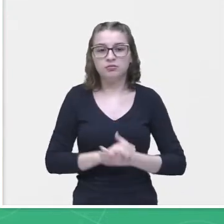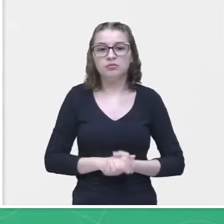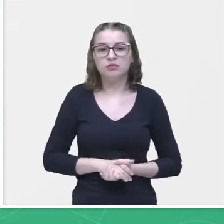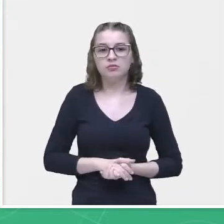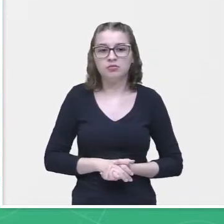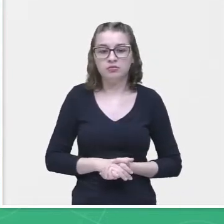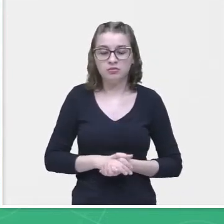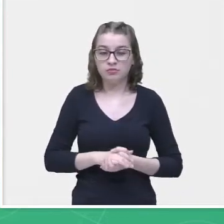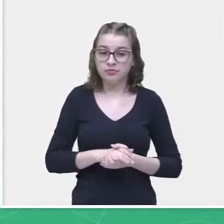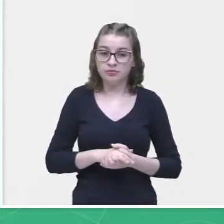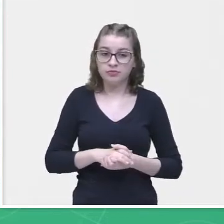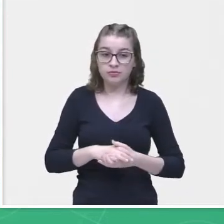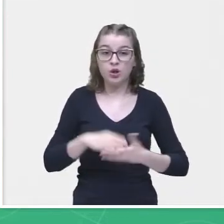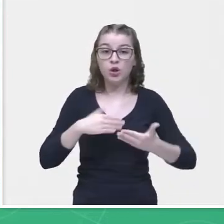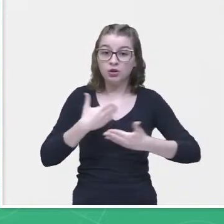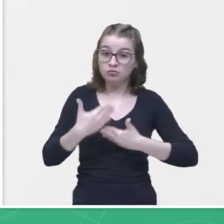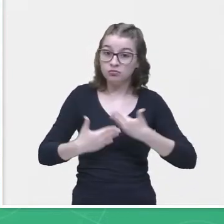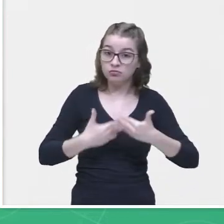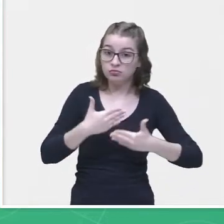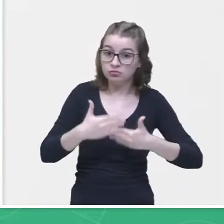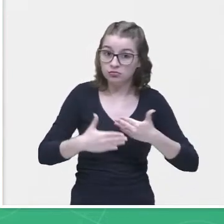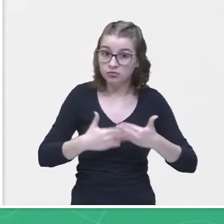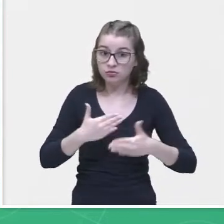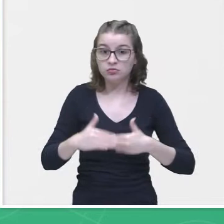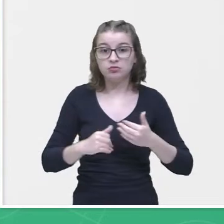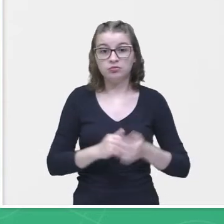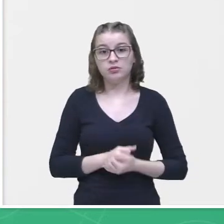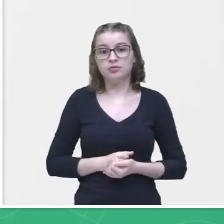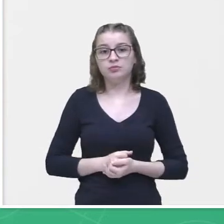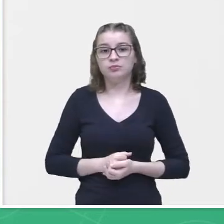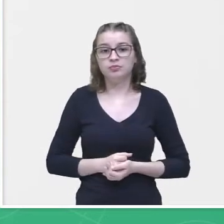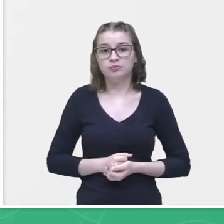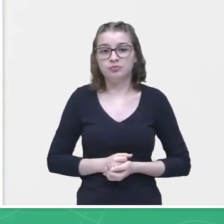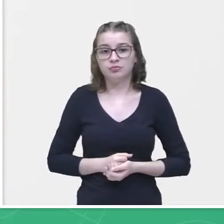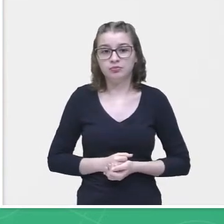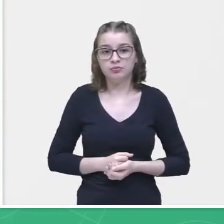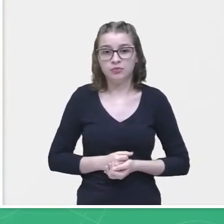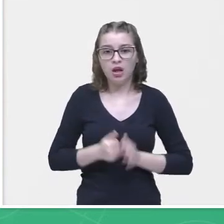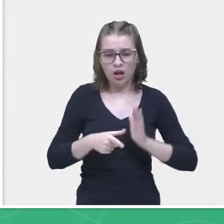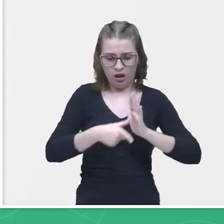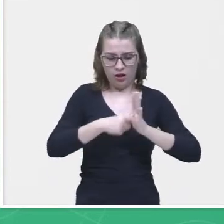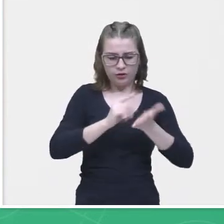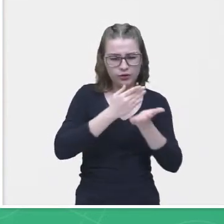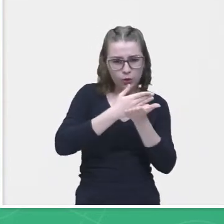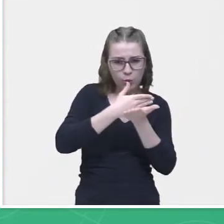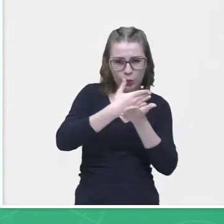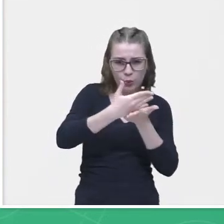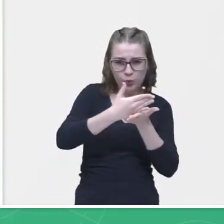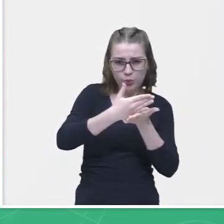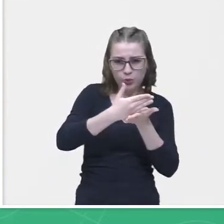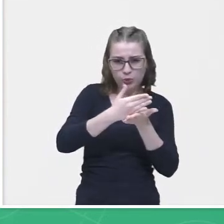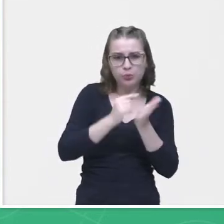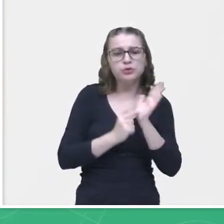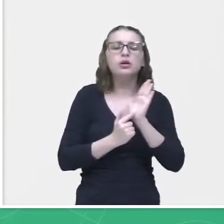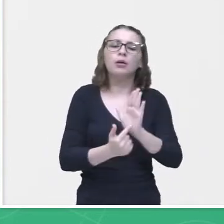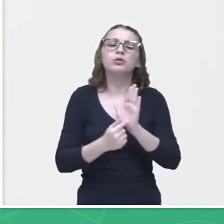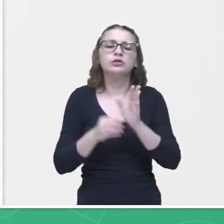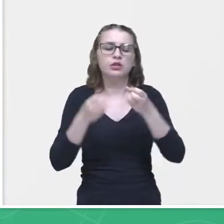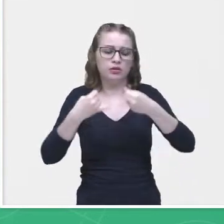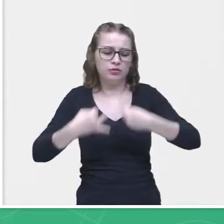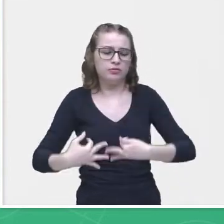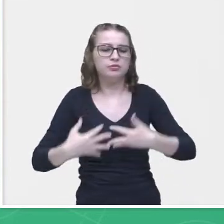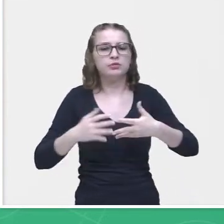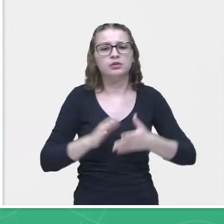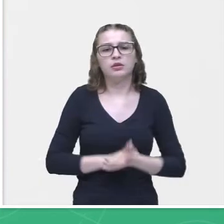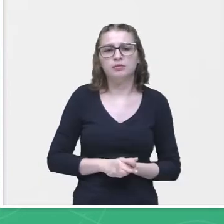aí que interessante. Você conhece também, né? A argumentação sendo desenvolvida. Lá na introdução já apresentei sobre o que eu quero discorrer.